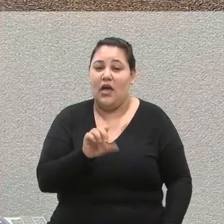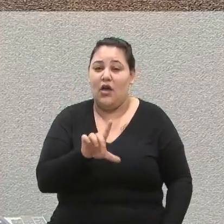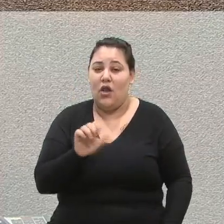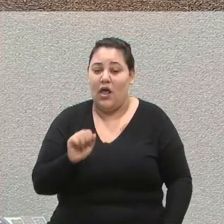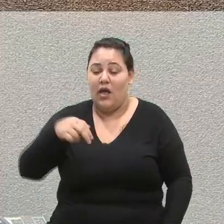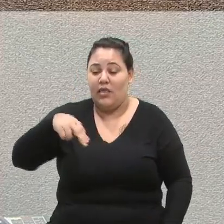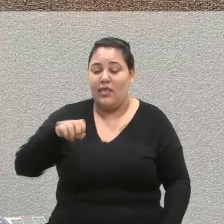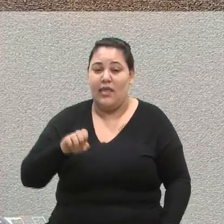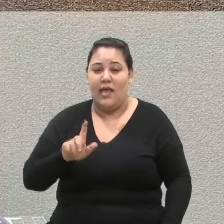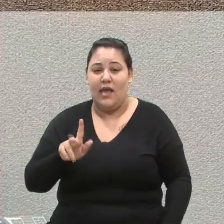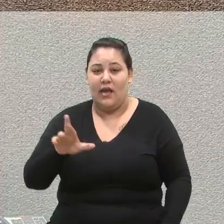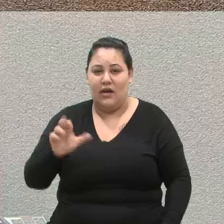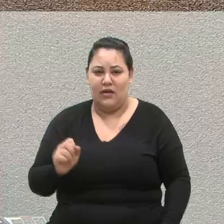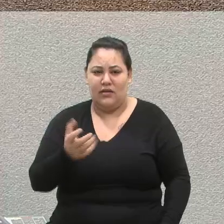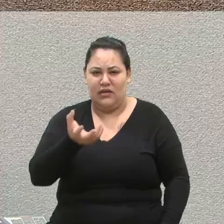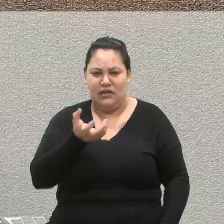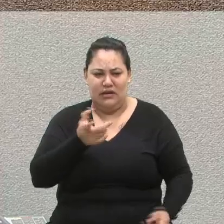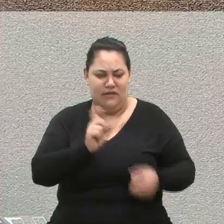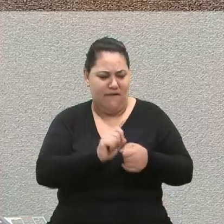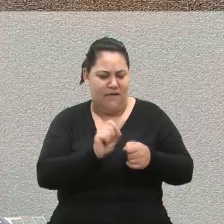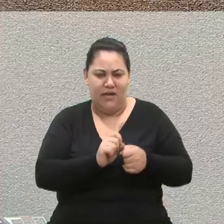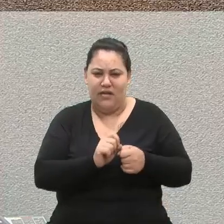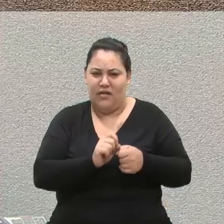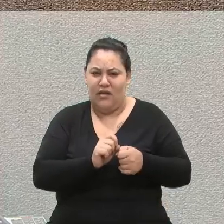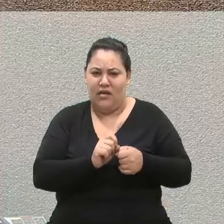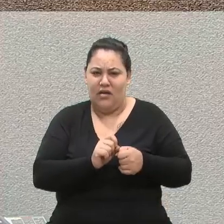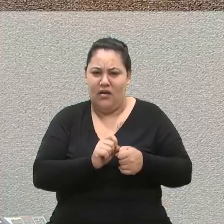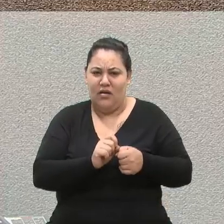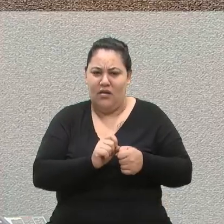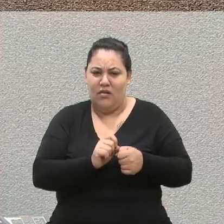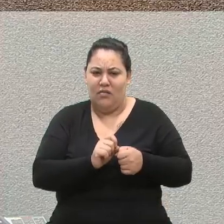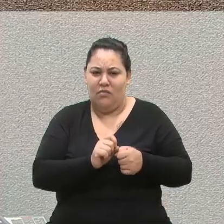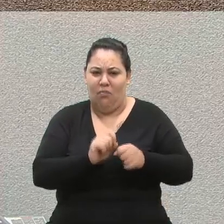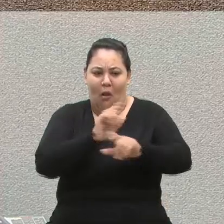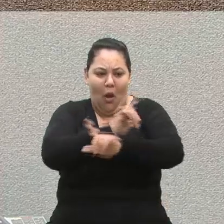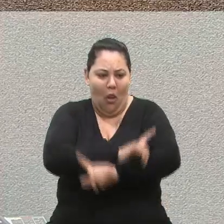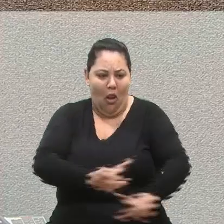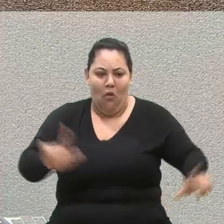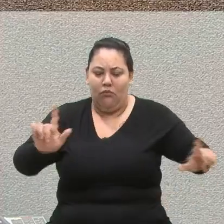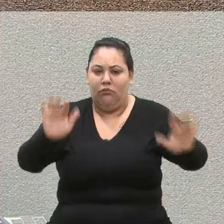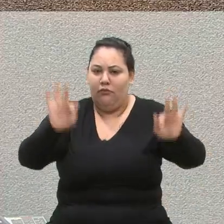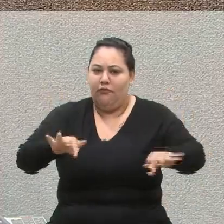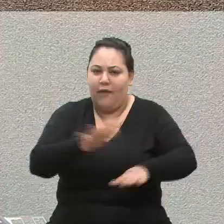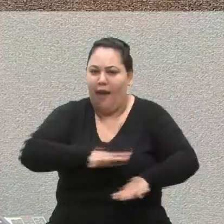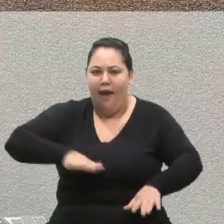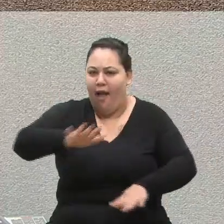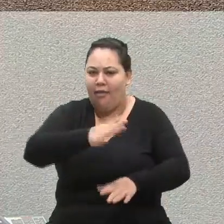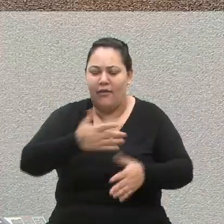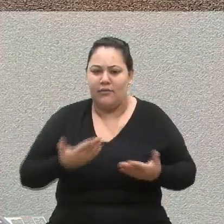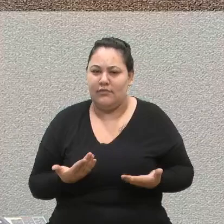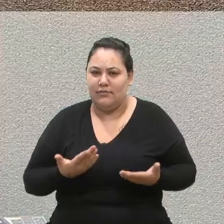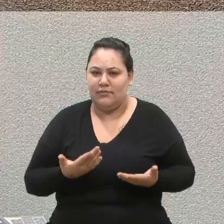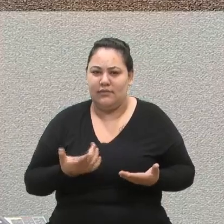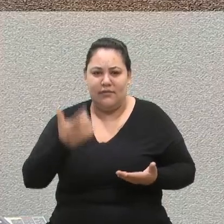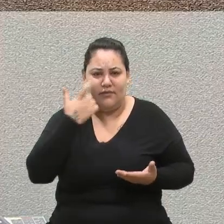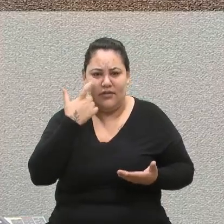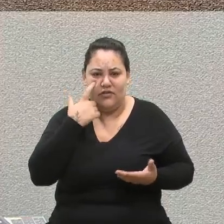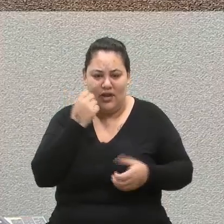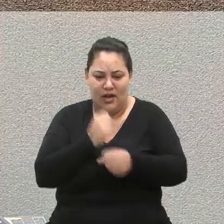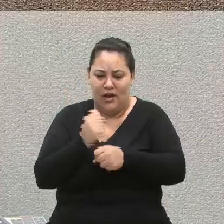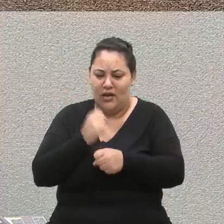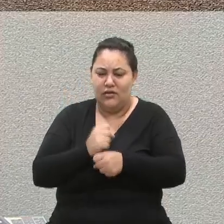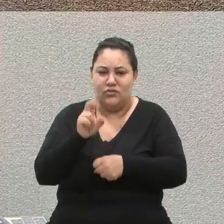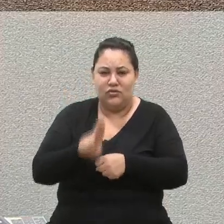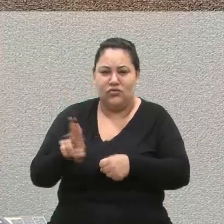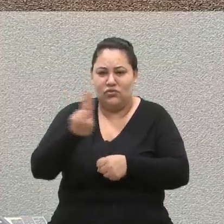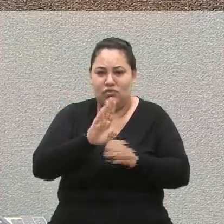demolição daquela área. Vereador Bressan, vejam só que onde, às vezes, há décadas é utilizado